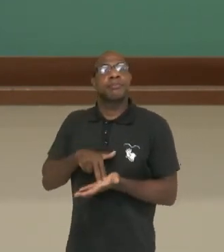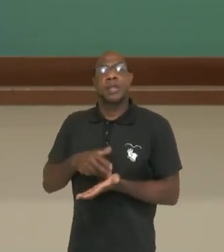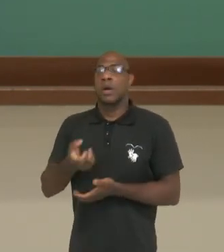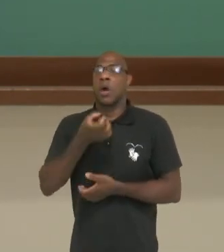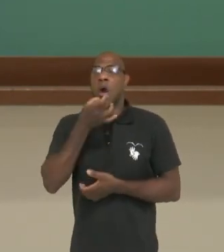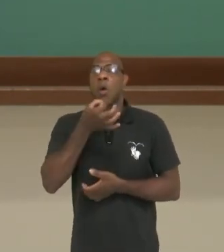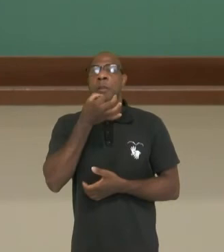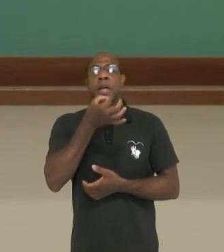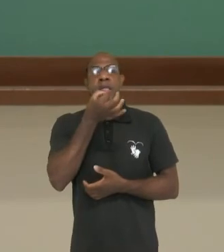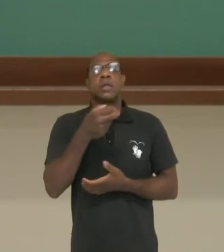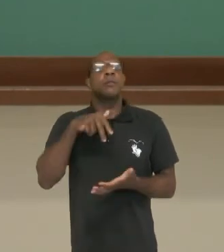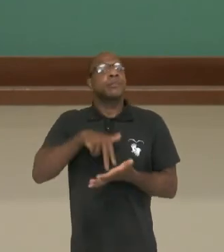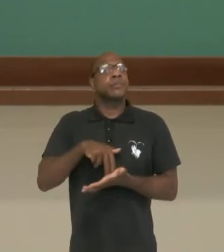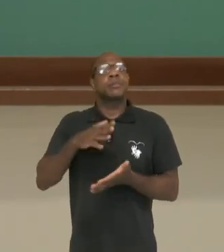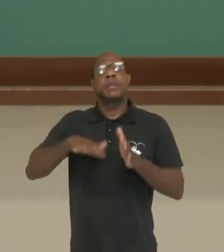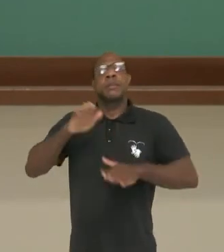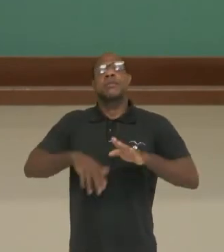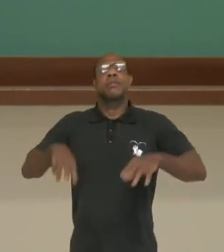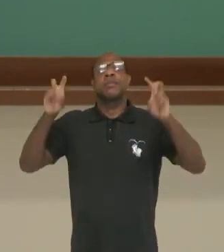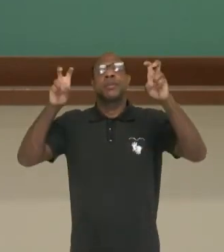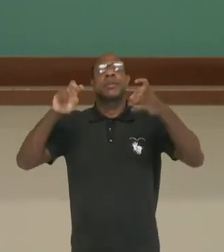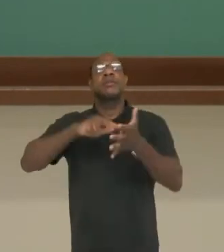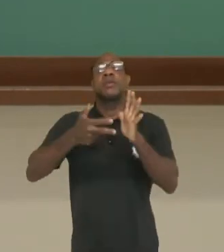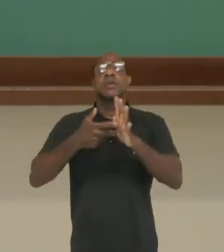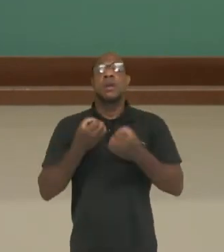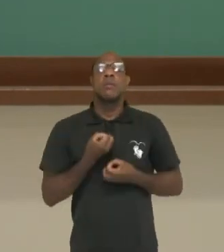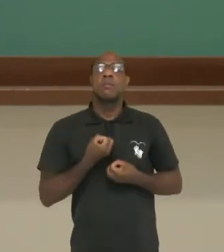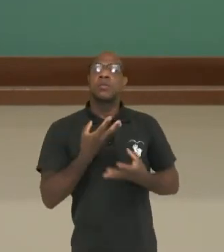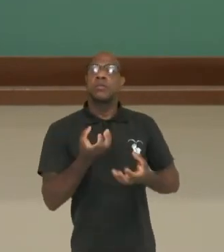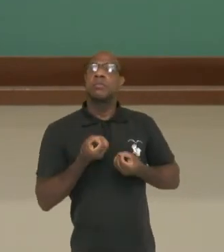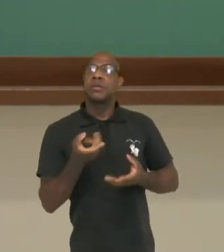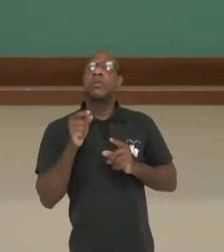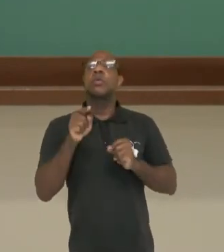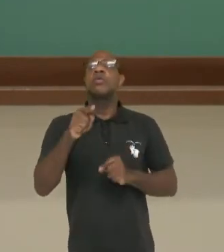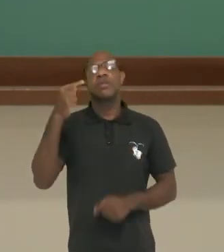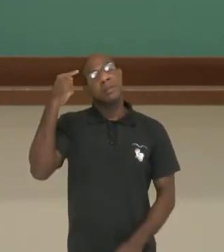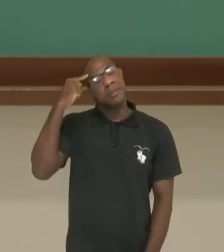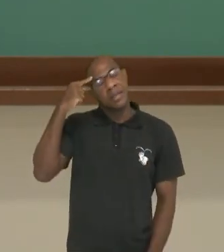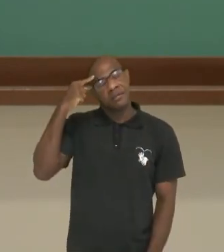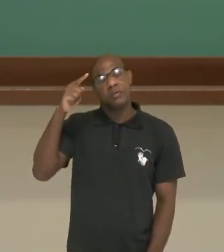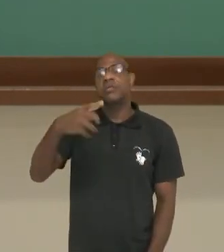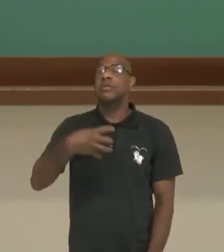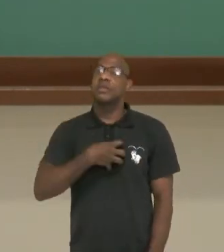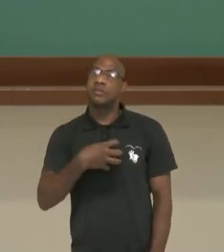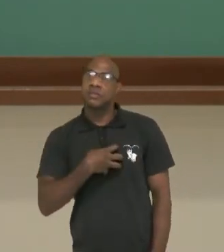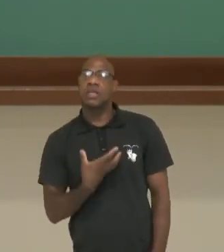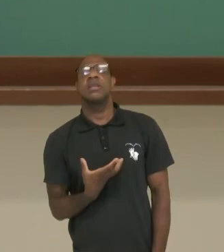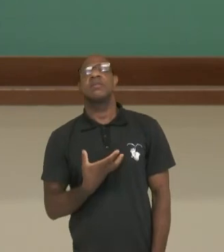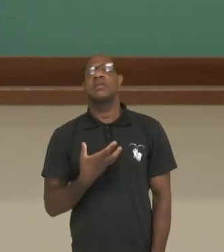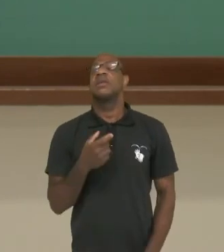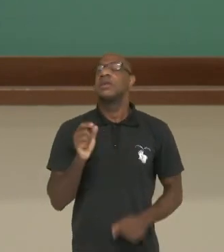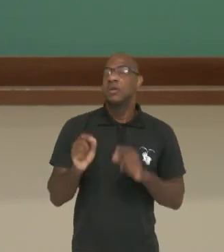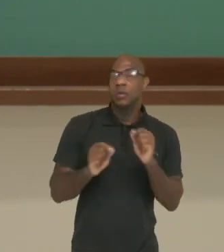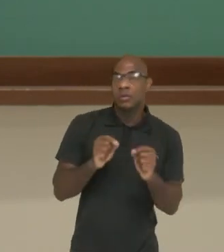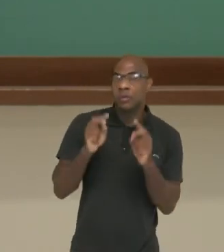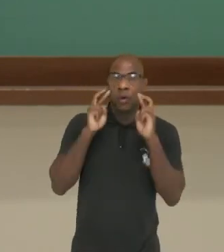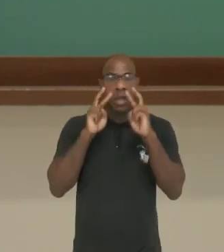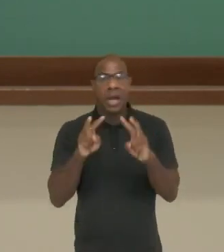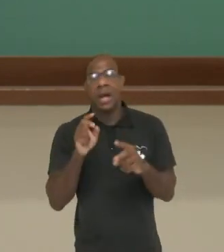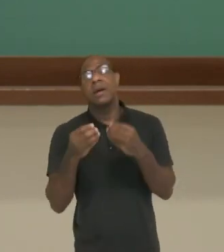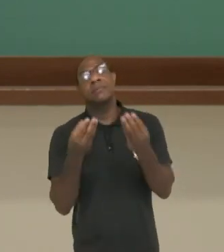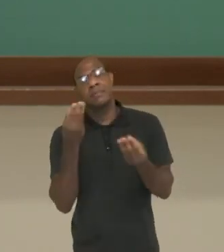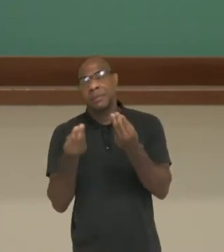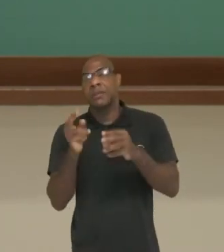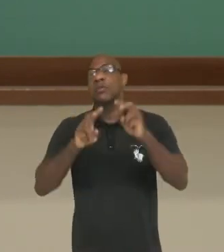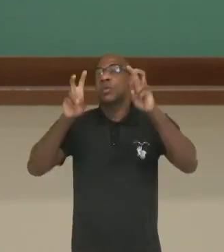de um determinado assunto significa expressar aquilo que você pensa, aquilo que você sente, as suas impressões sensoriais a respeito do